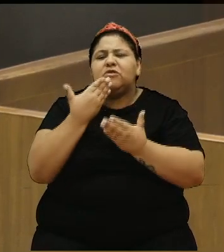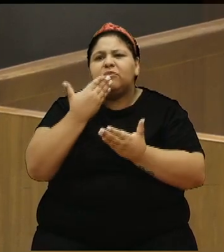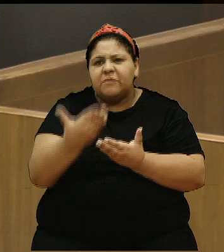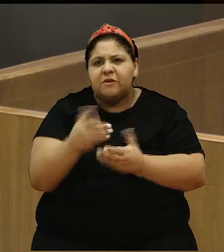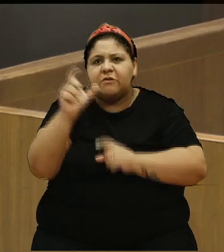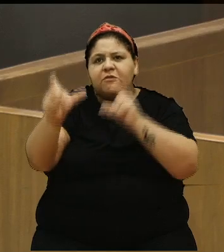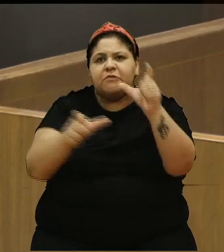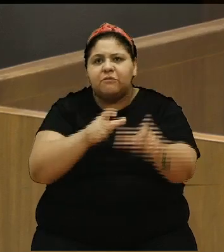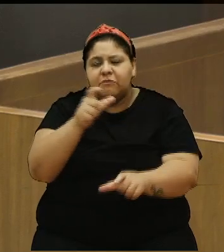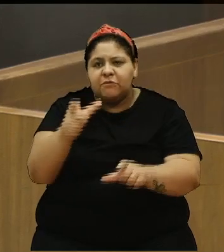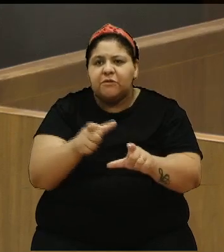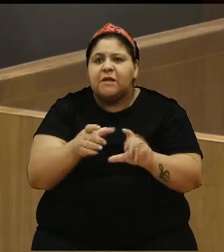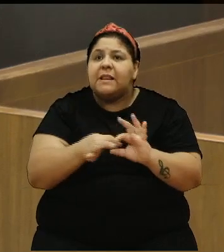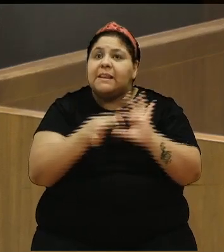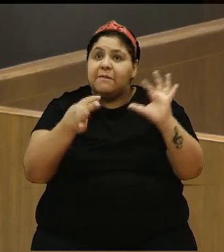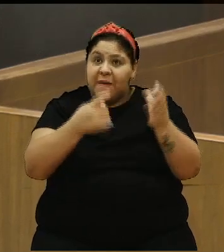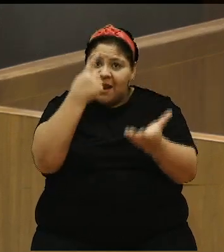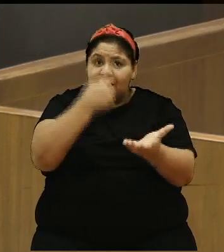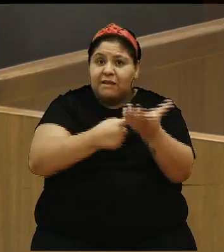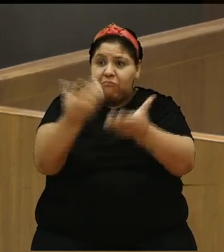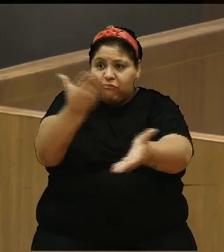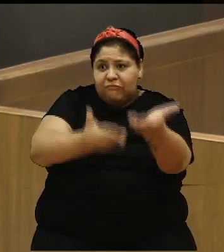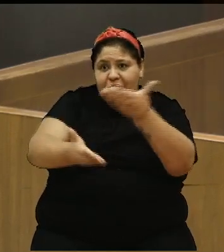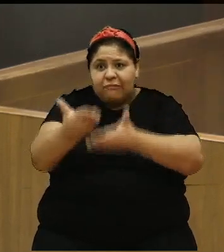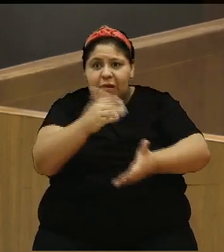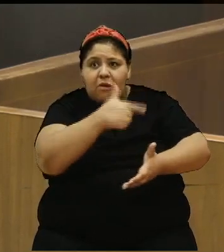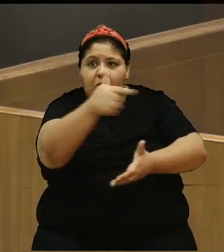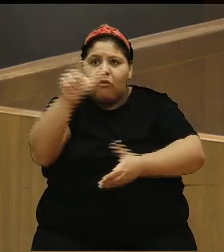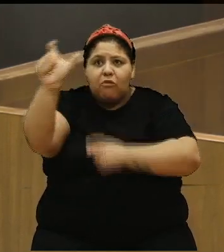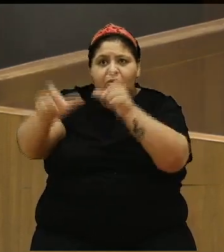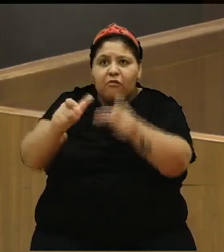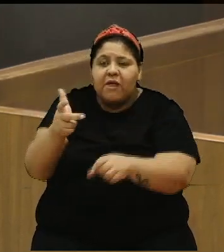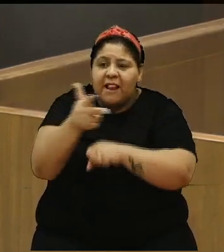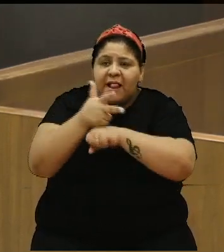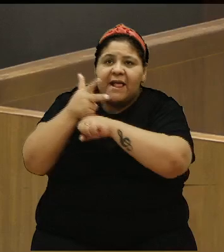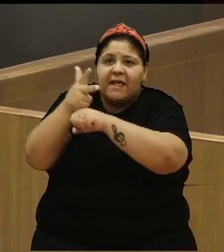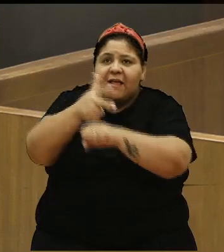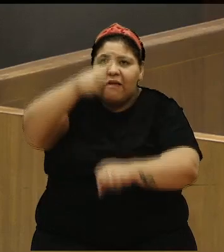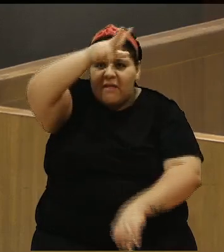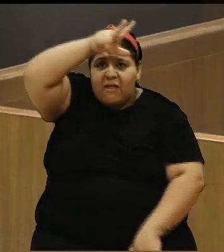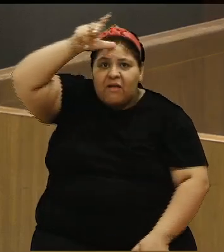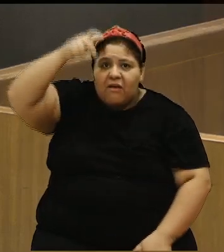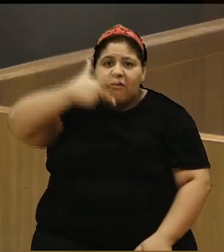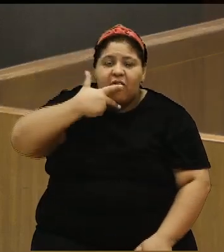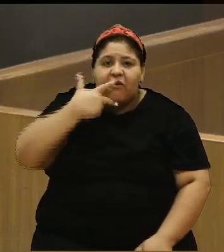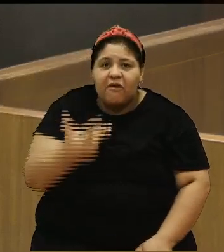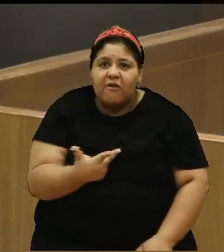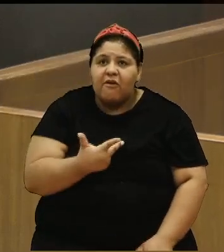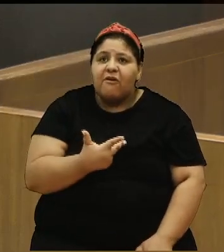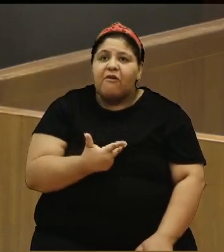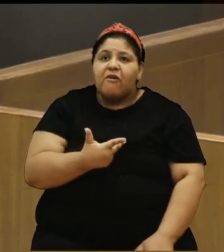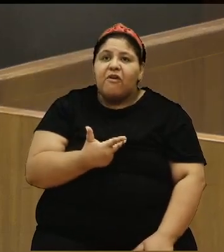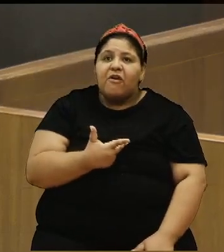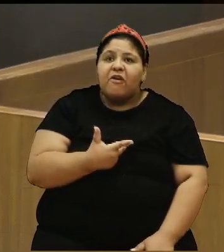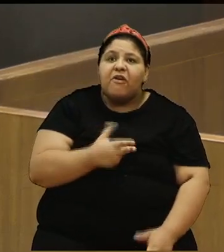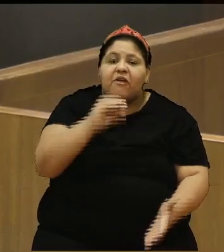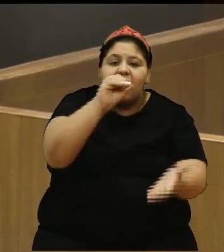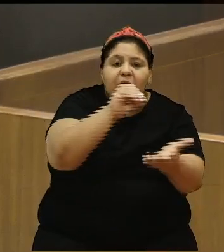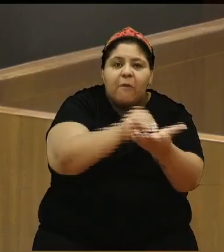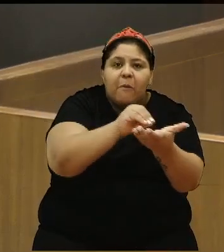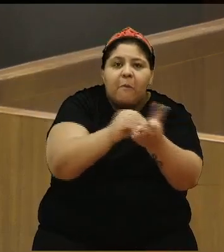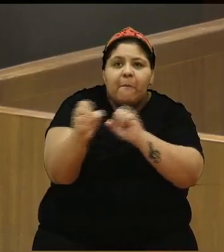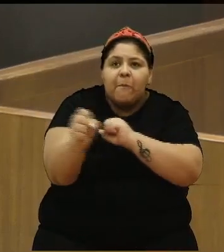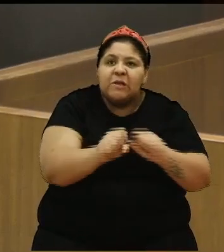pessoas desmarquem sua consulta para dar oportunidade ao próximo. E no vídeo, o prefeito fala que com essas faltas, a gente